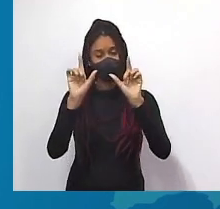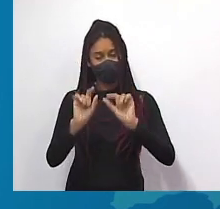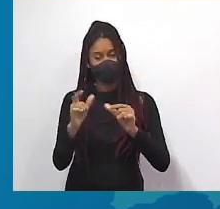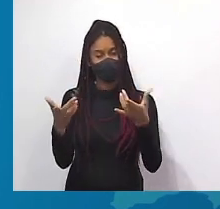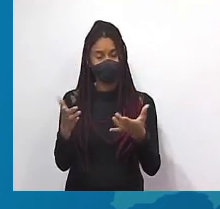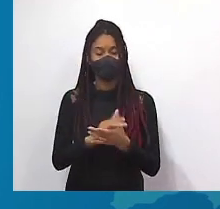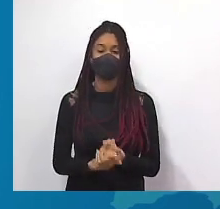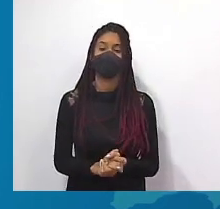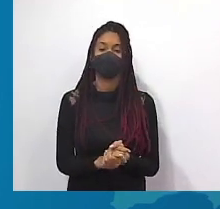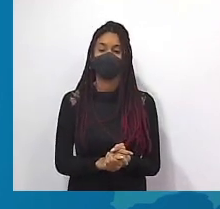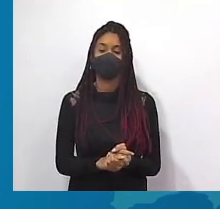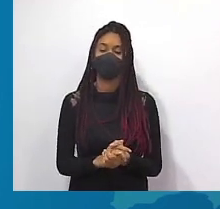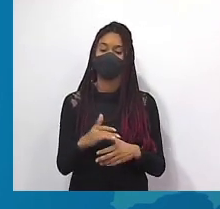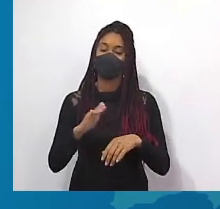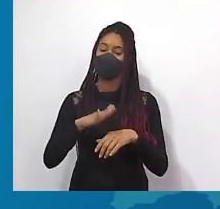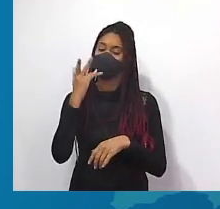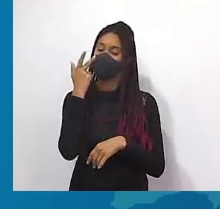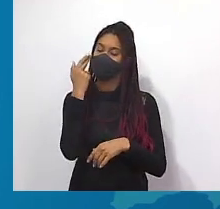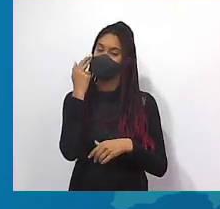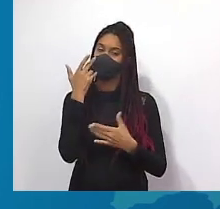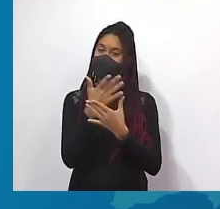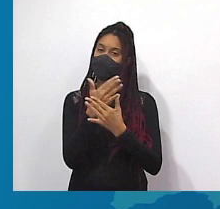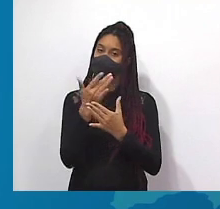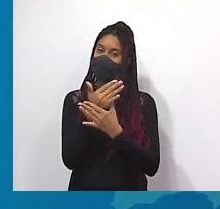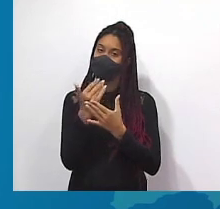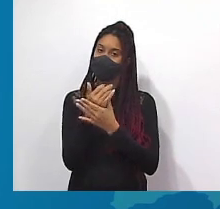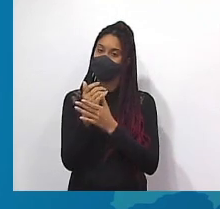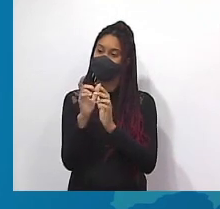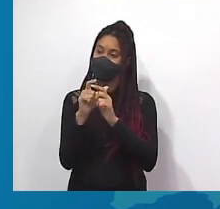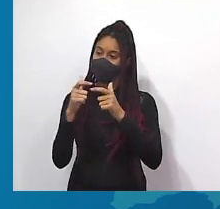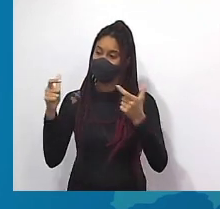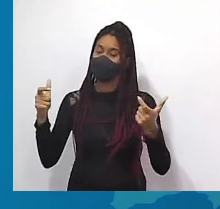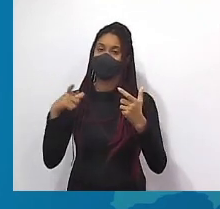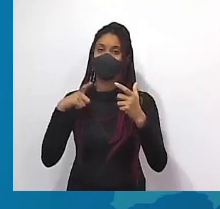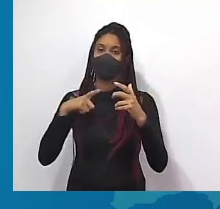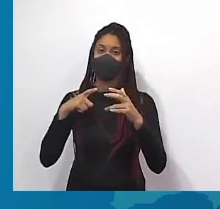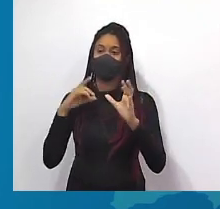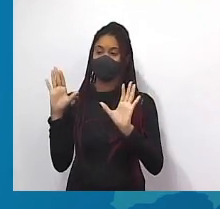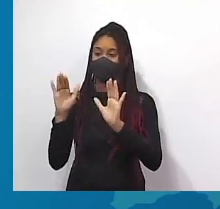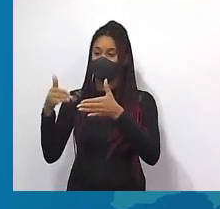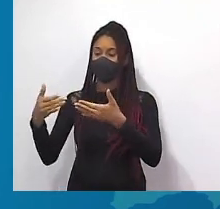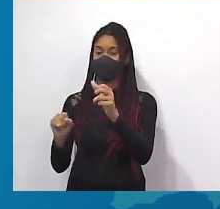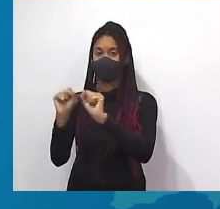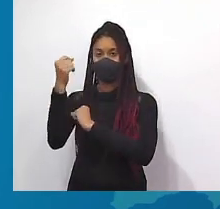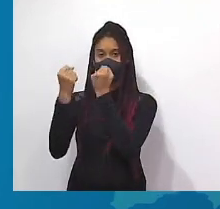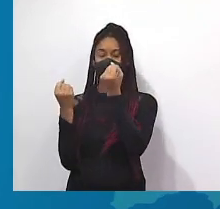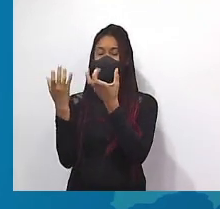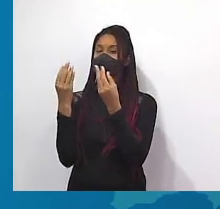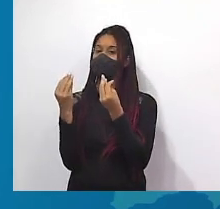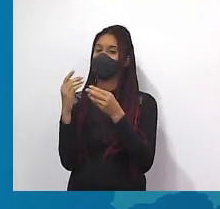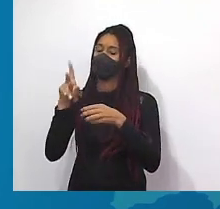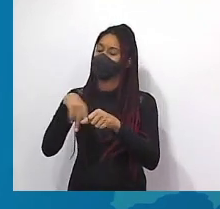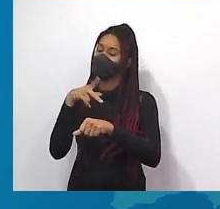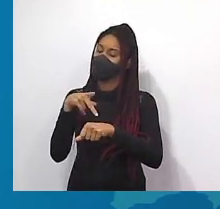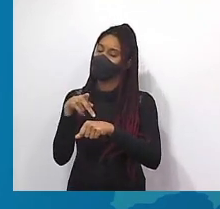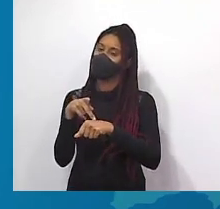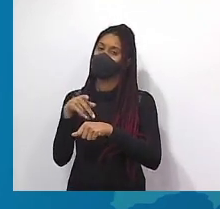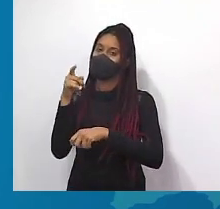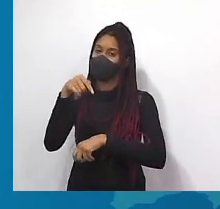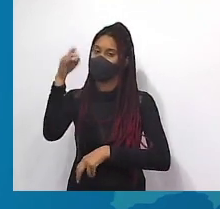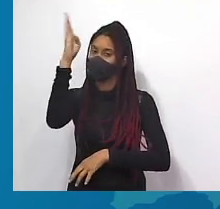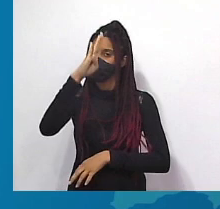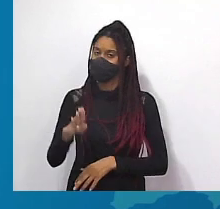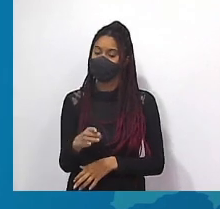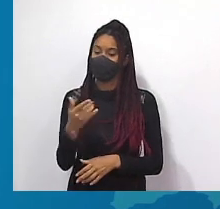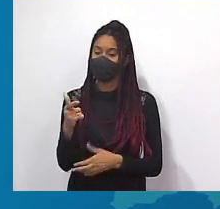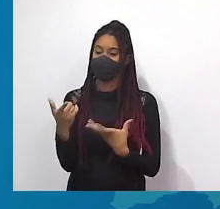tá? É mais comum em cidades, né, grandes, onde eu tenho grande concentração industrial. O Brasil não é um país que apresenta,